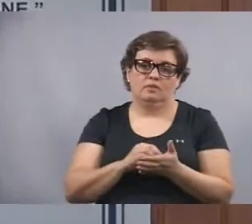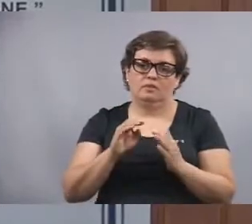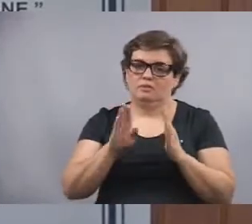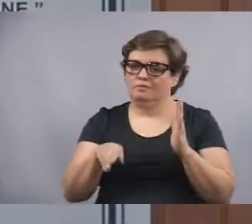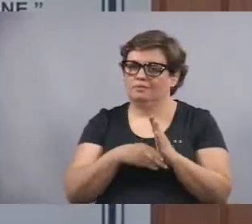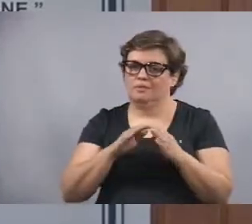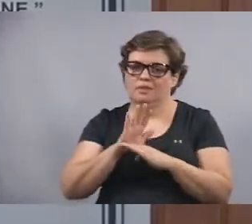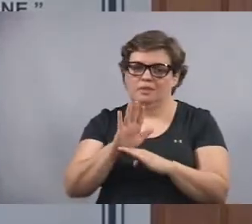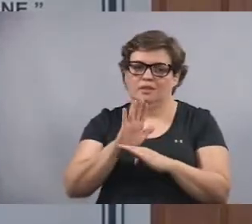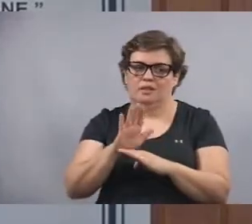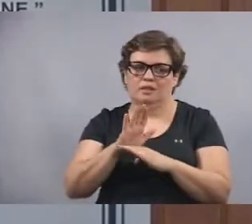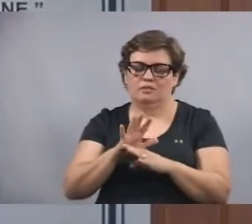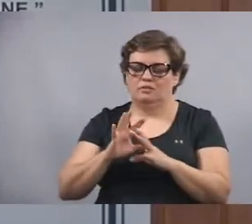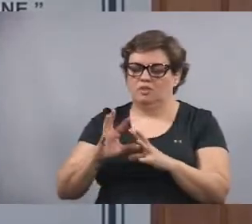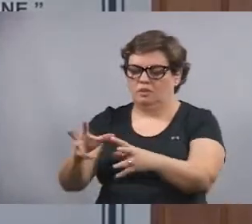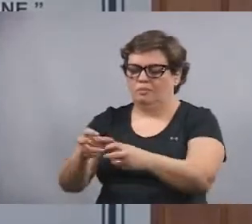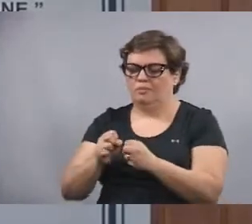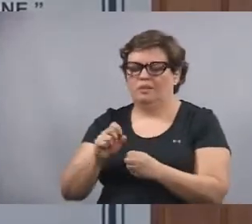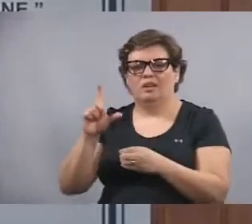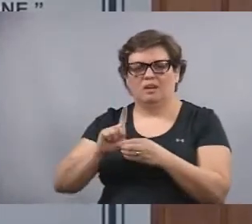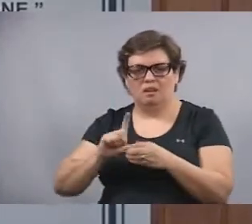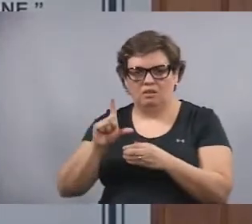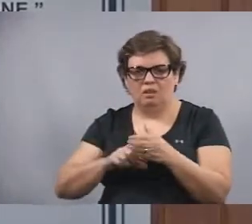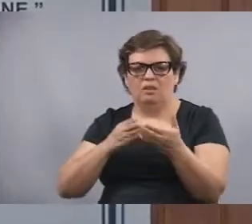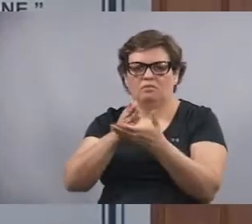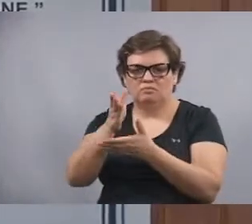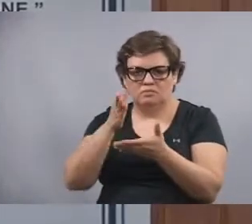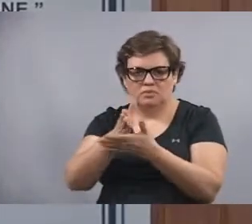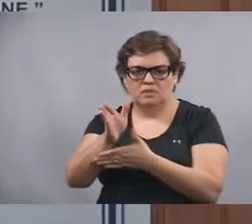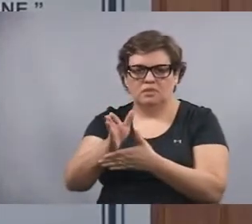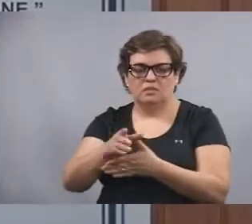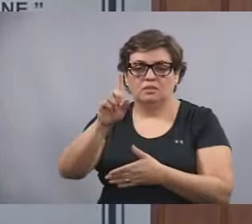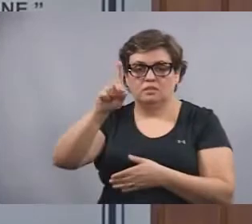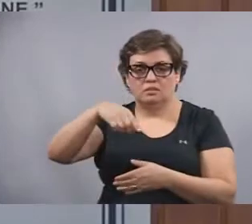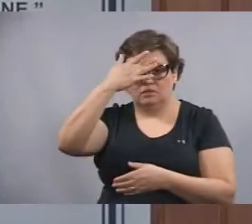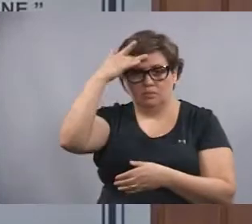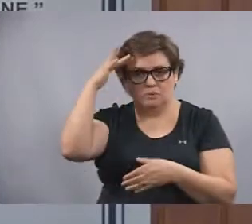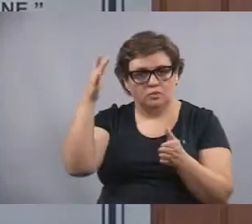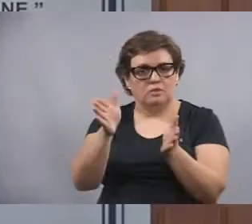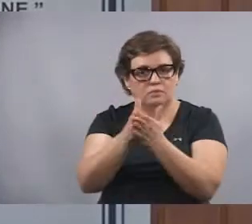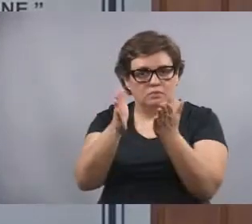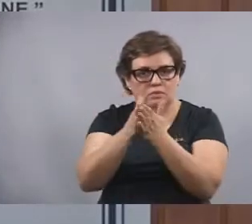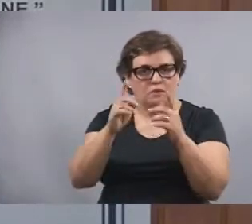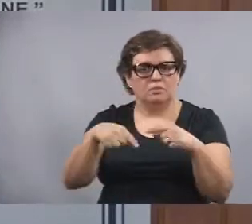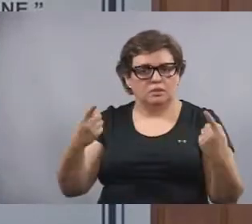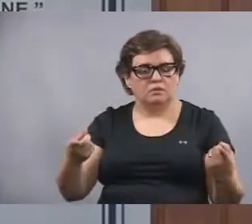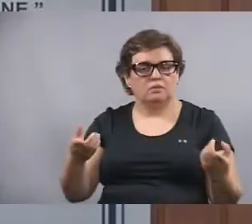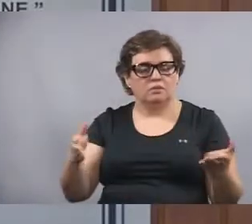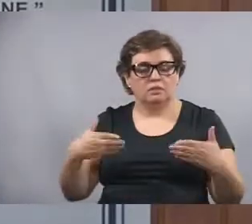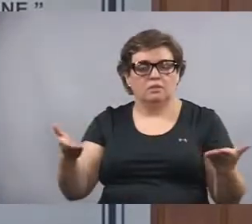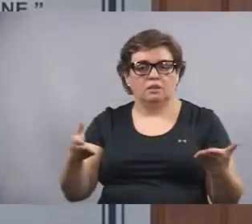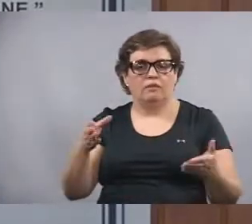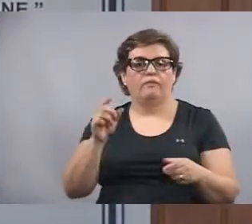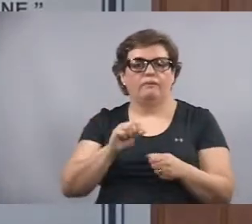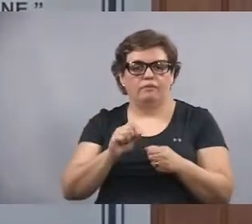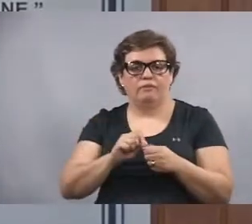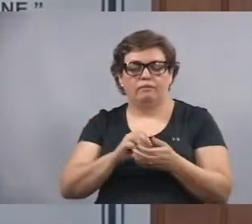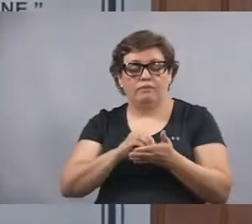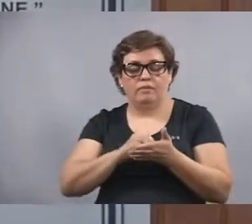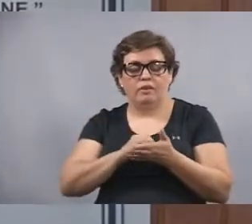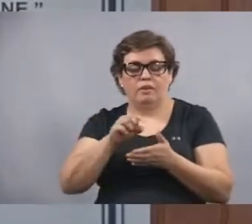toda assistência, desde a coleta do lixo, do acesso, do local, são pessoas humildes. Então, falta sim essa sensibilidade,